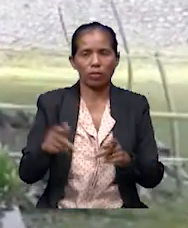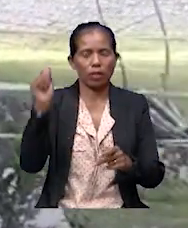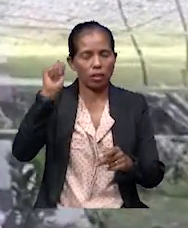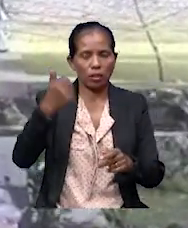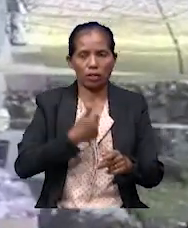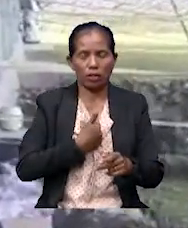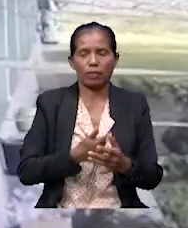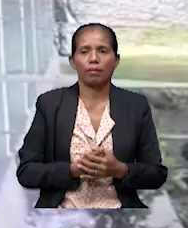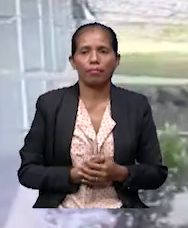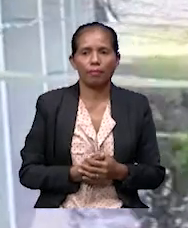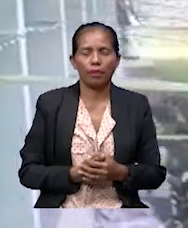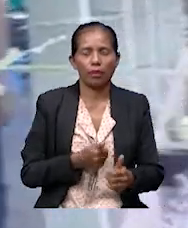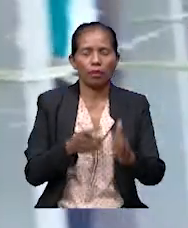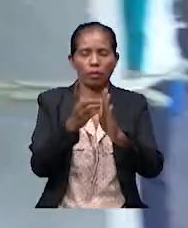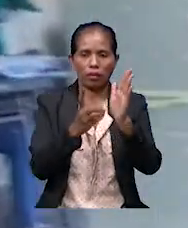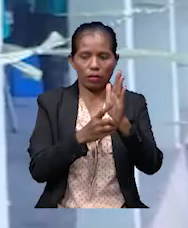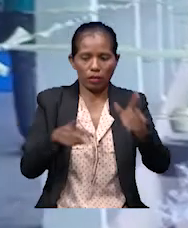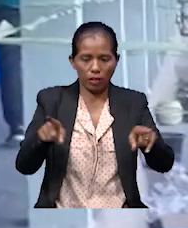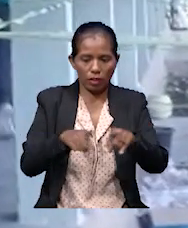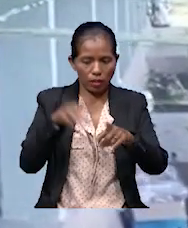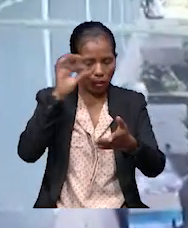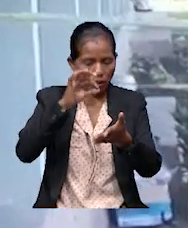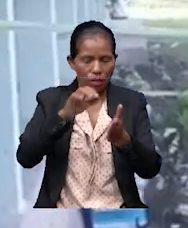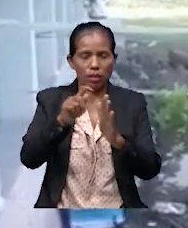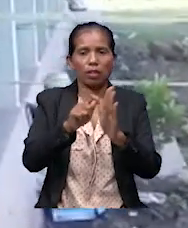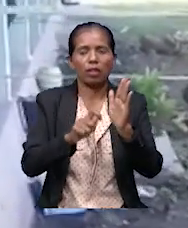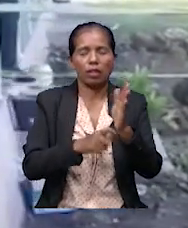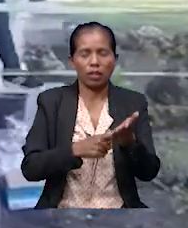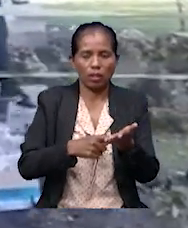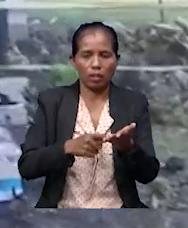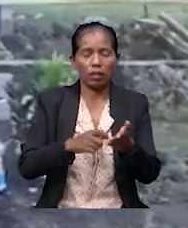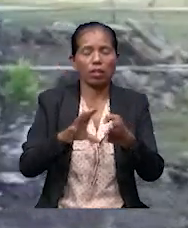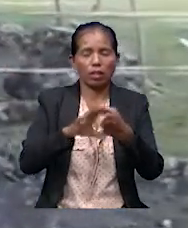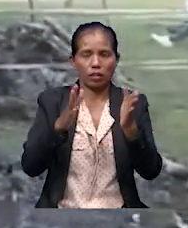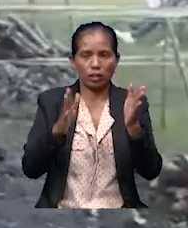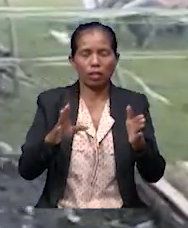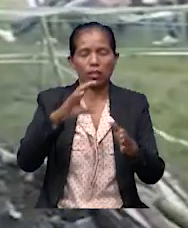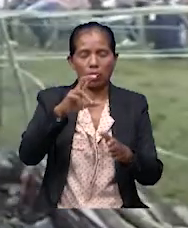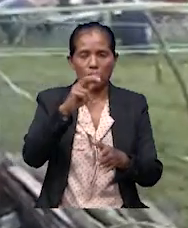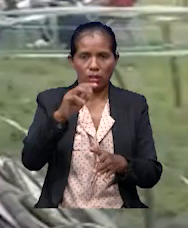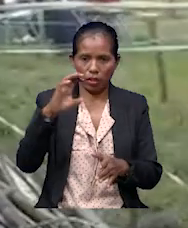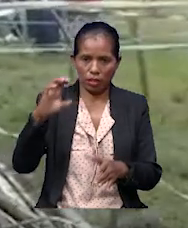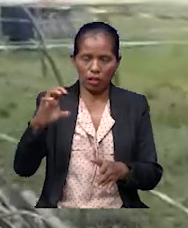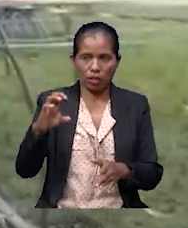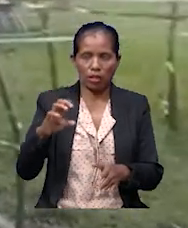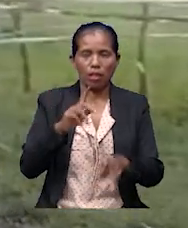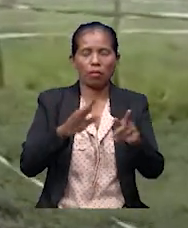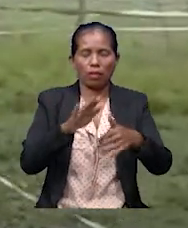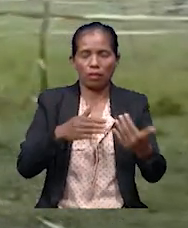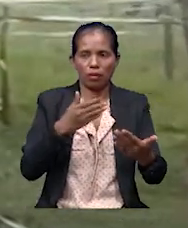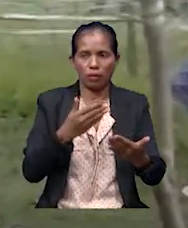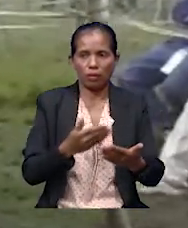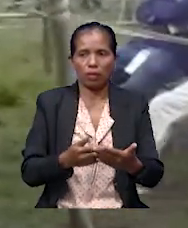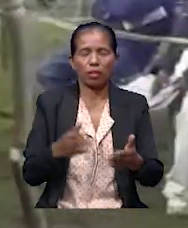dado husi órgão eleitor Sira, hanesan Secretariado Técnico Administração Eleitoral, no Comissão Nacional Eleição, sidadam Sira nebe mak